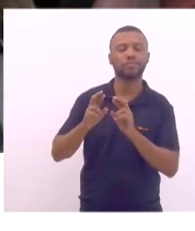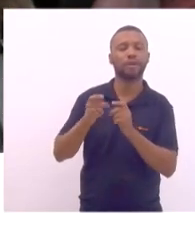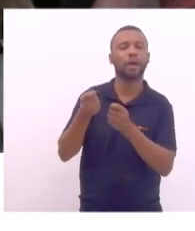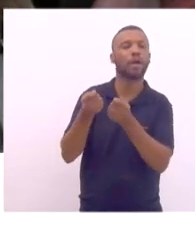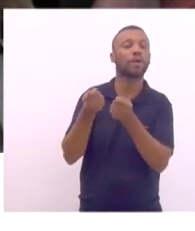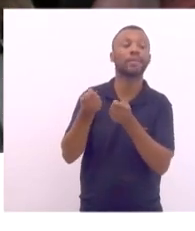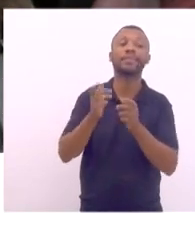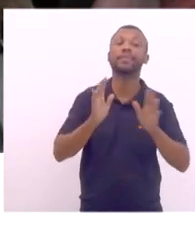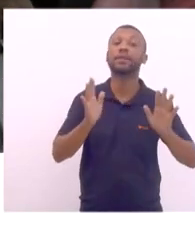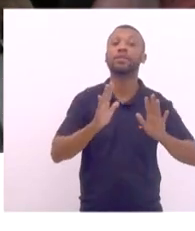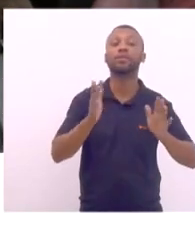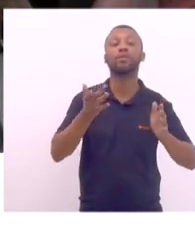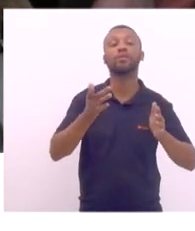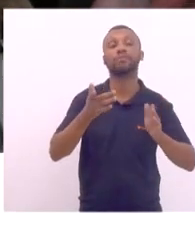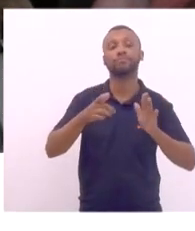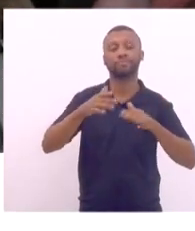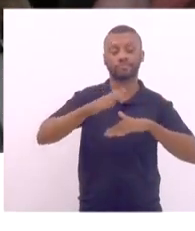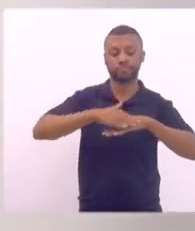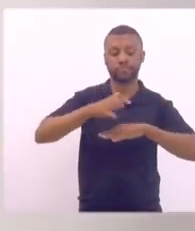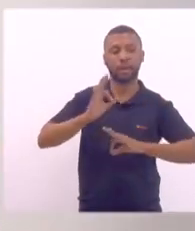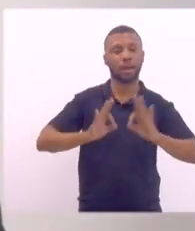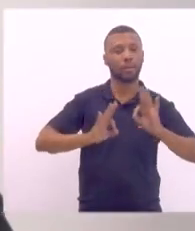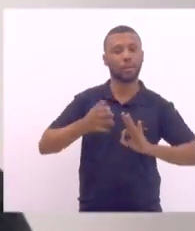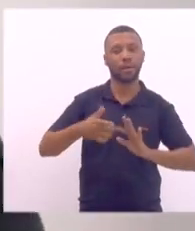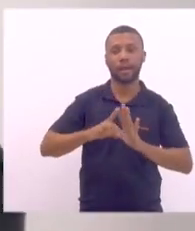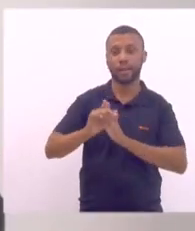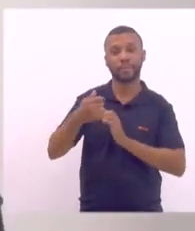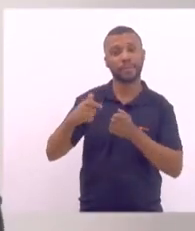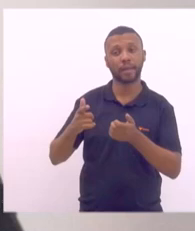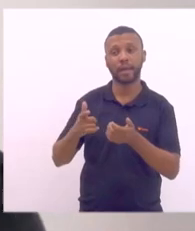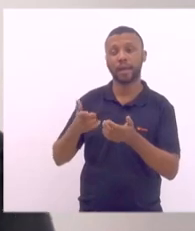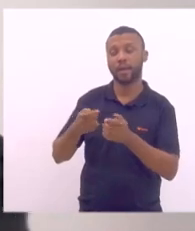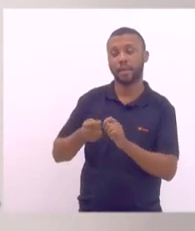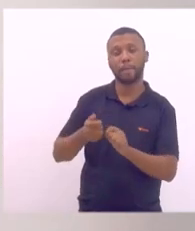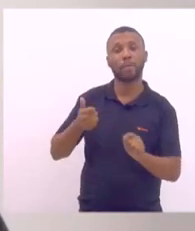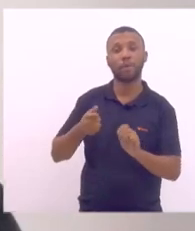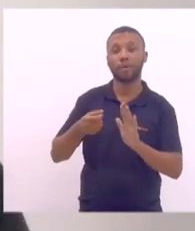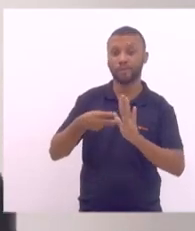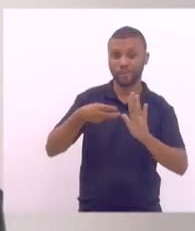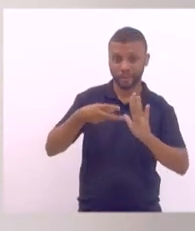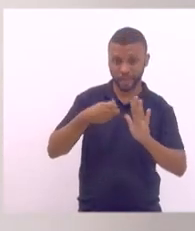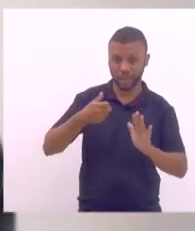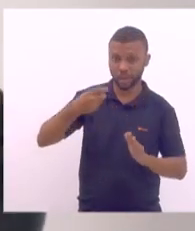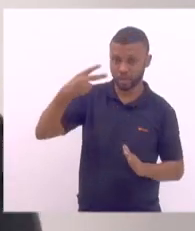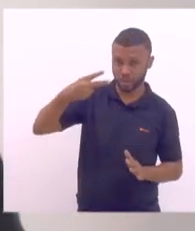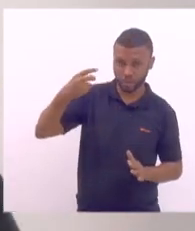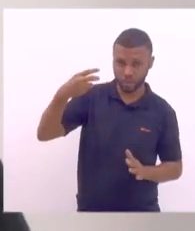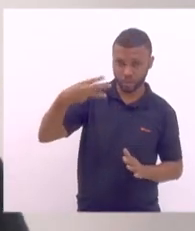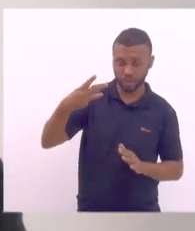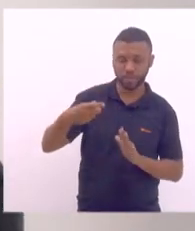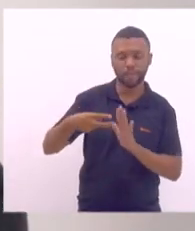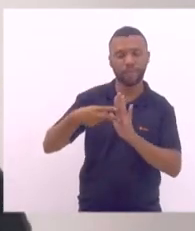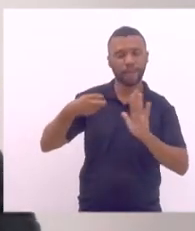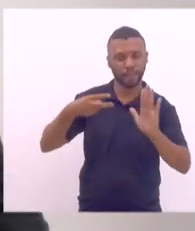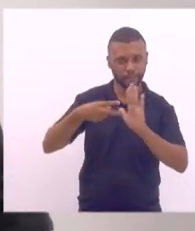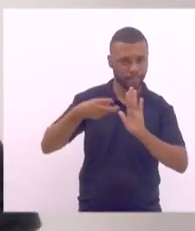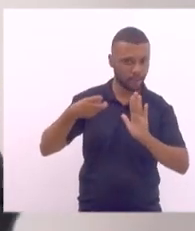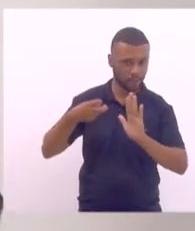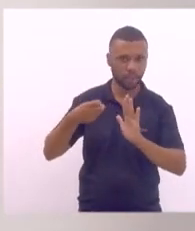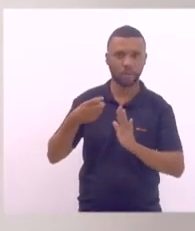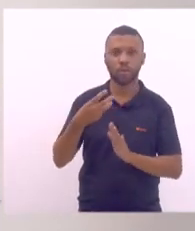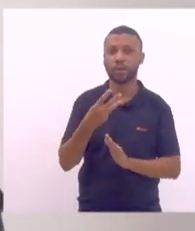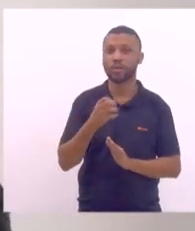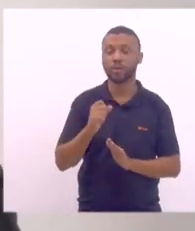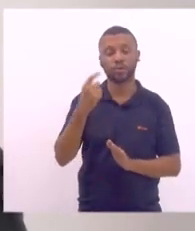faz a lei, aí é fazer. Ela tem que faturar. Vai ter que vetar o segundo e o terceiro. Vossa Excelência, no 48 horas,